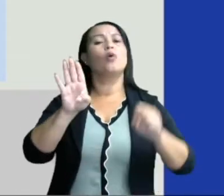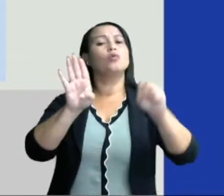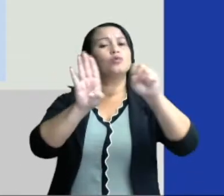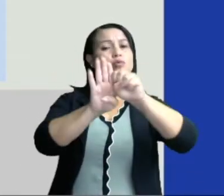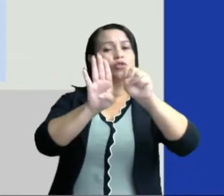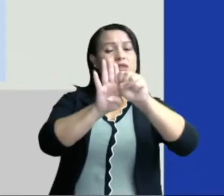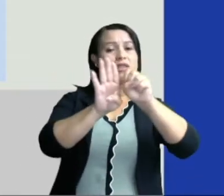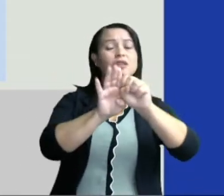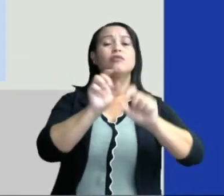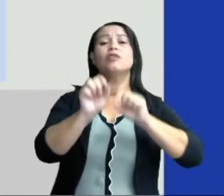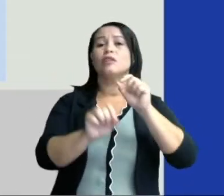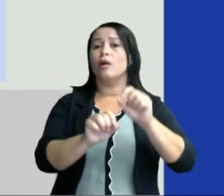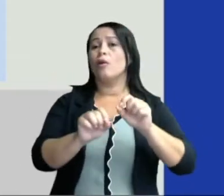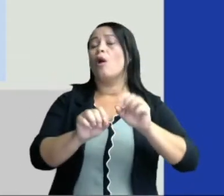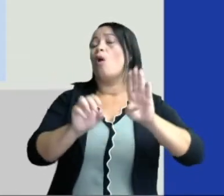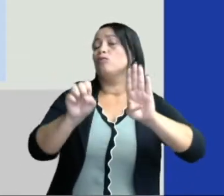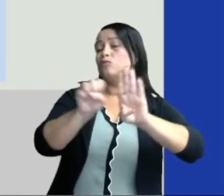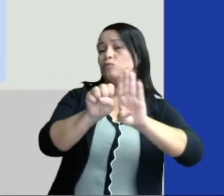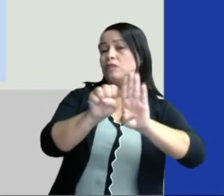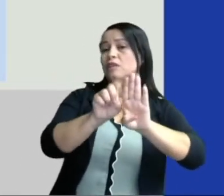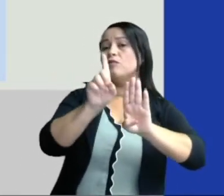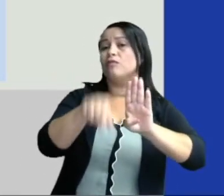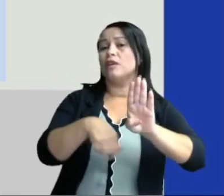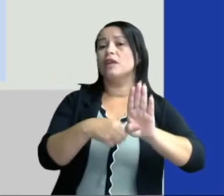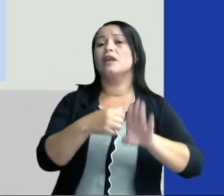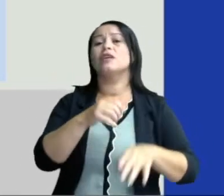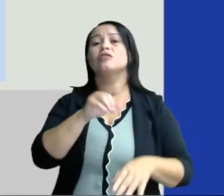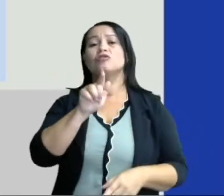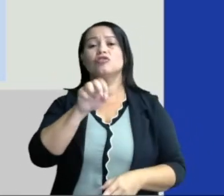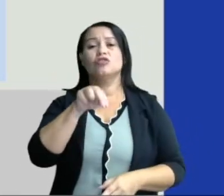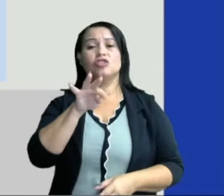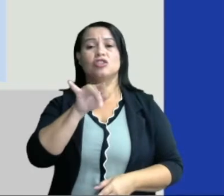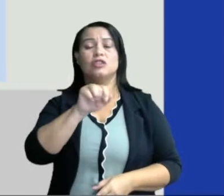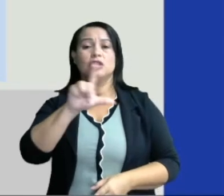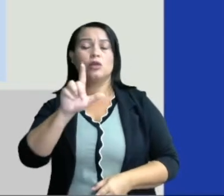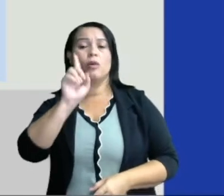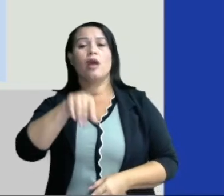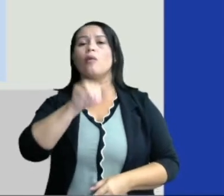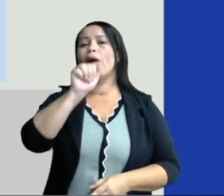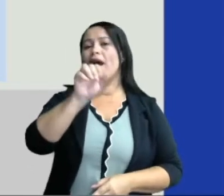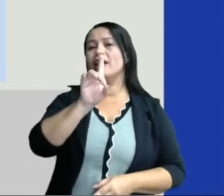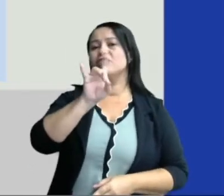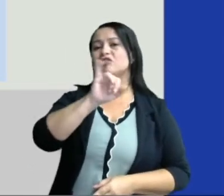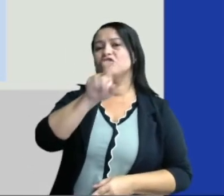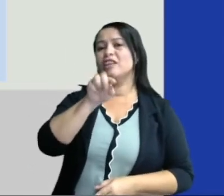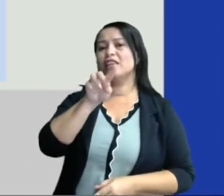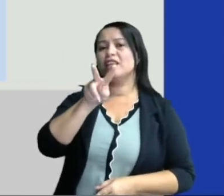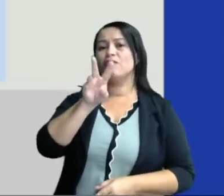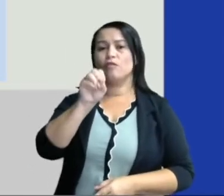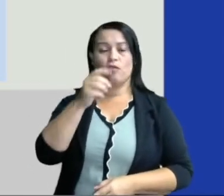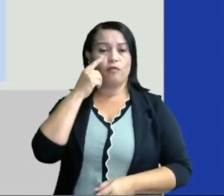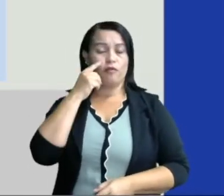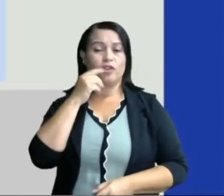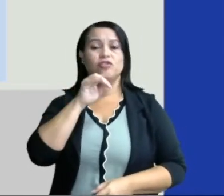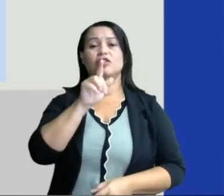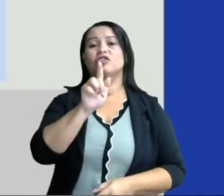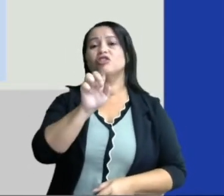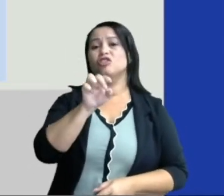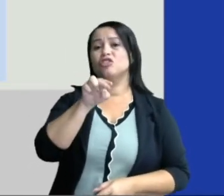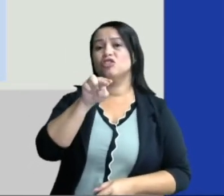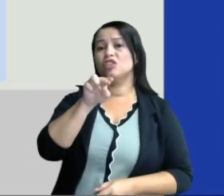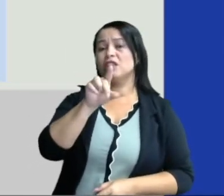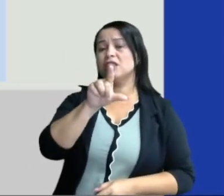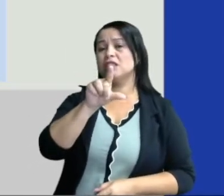gentil é um adjetivo. Gentil mais esa,